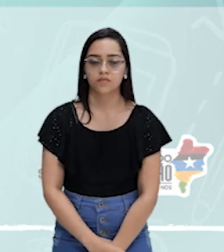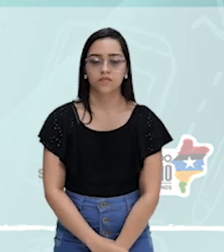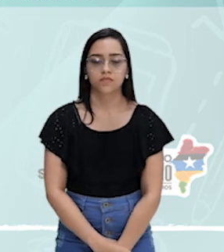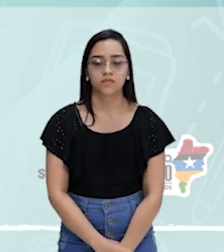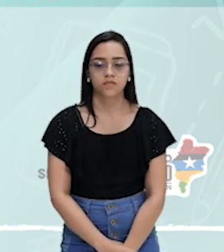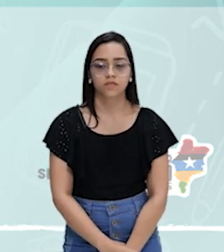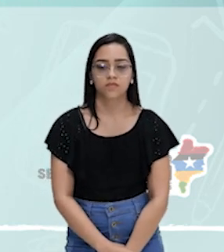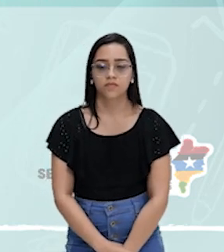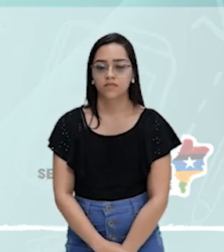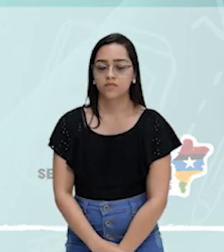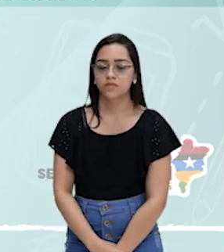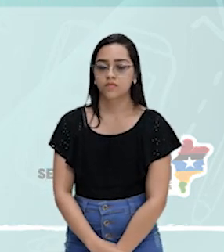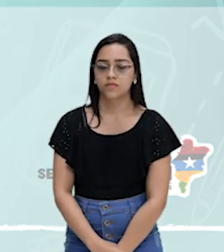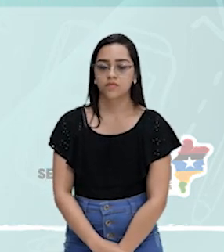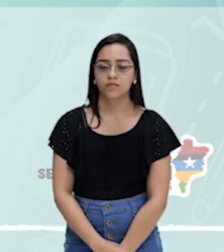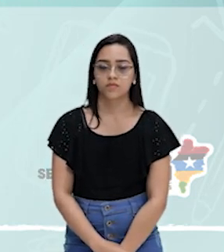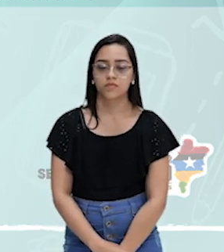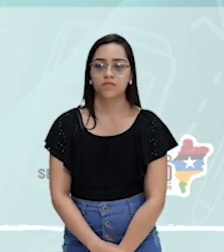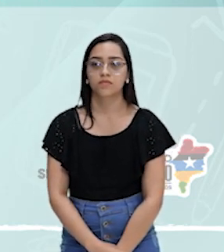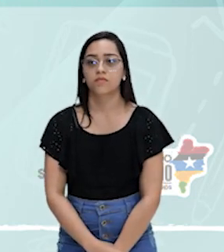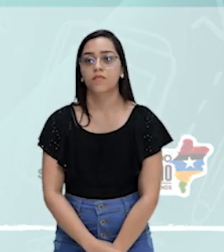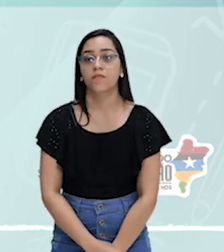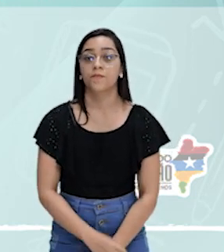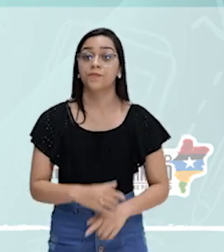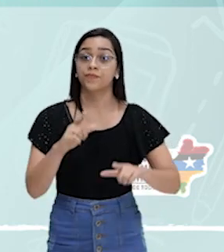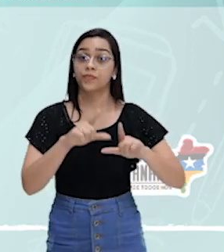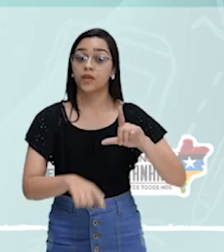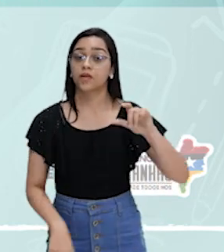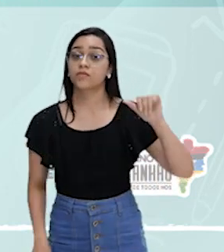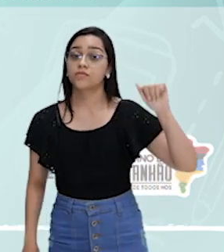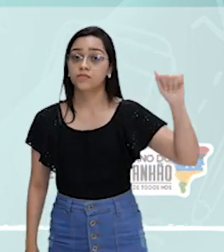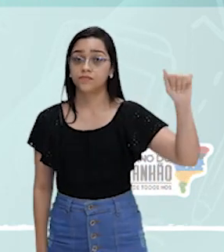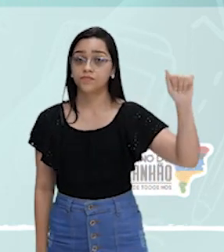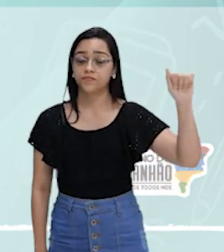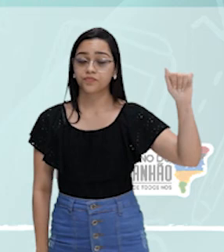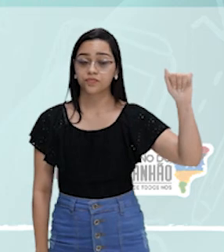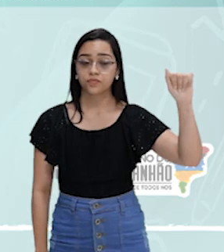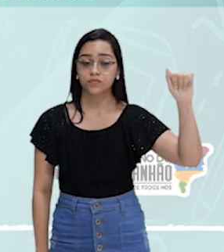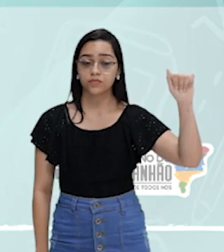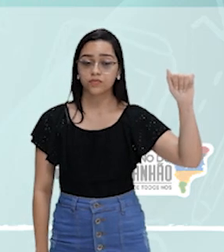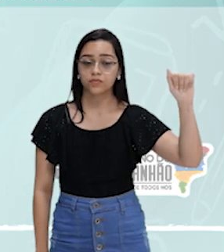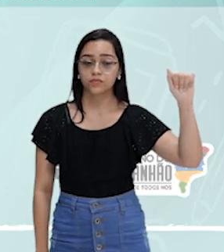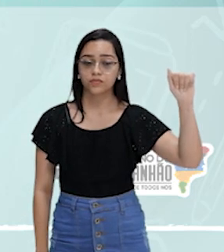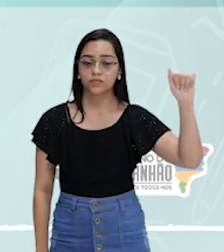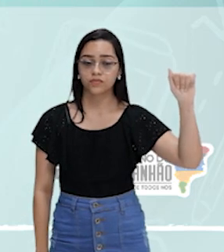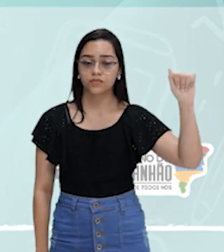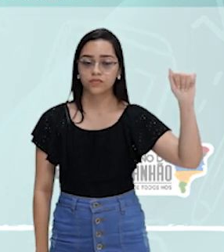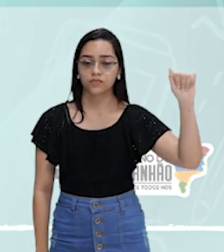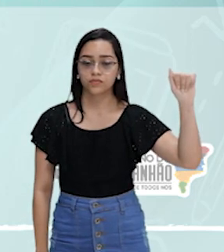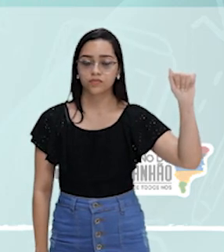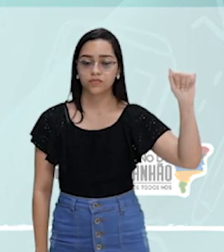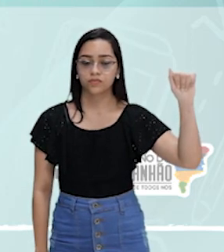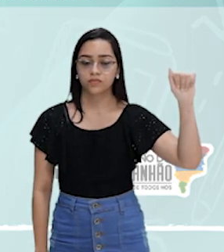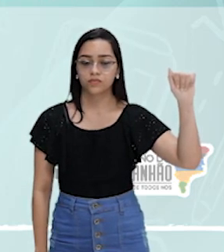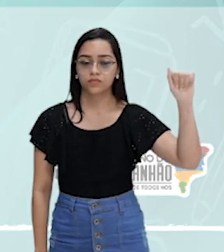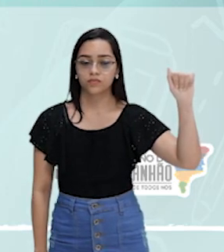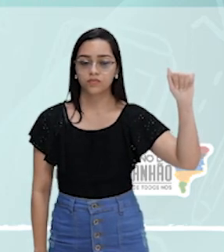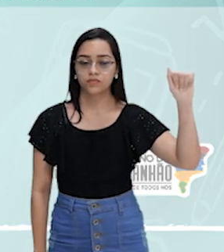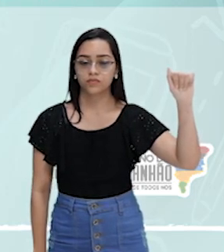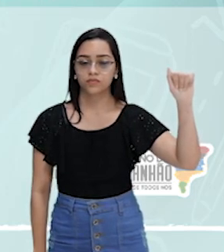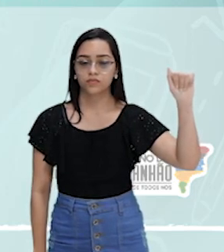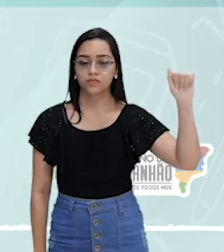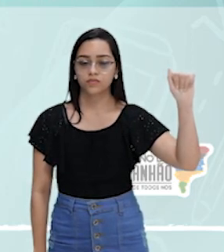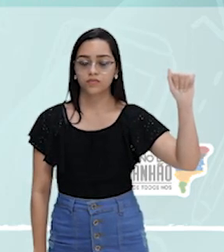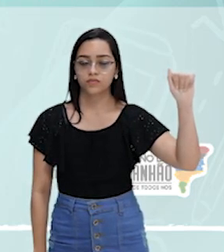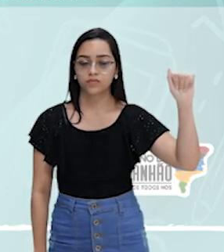elaborado em linguagem. Letra A, regional, adequada